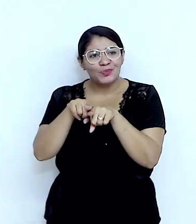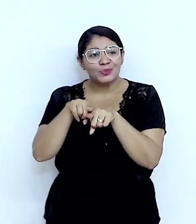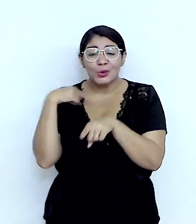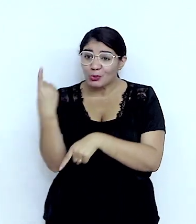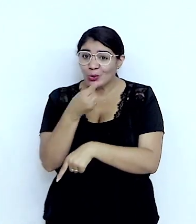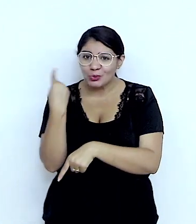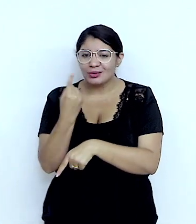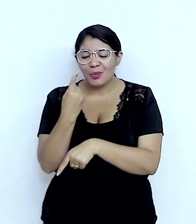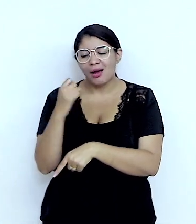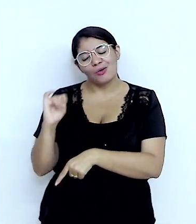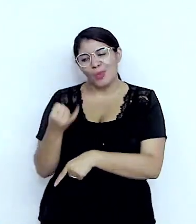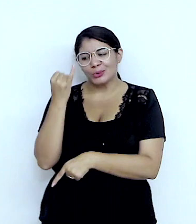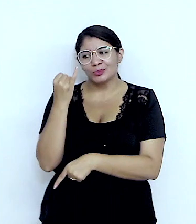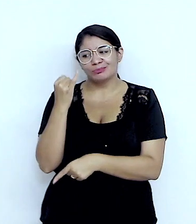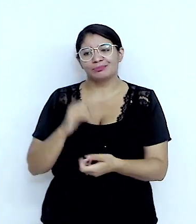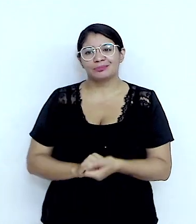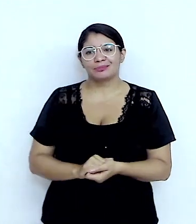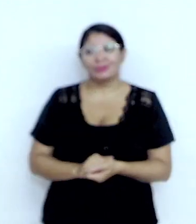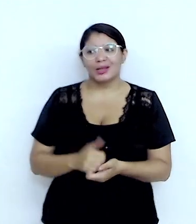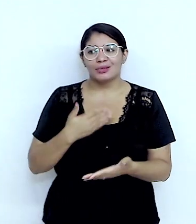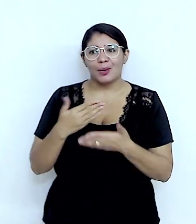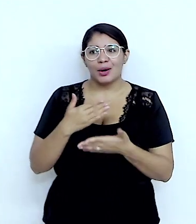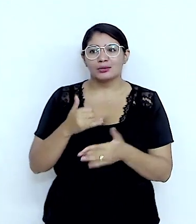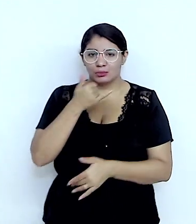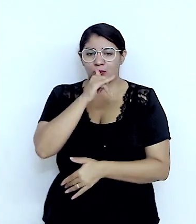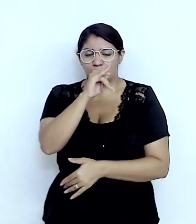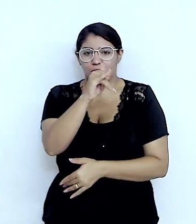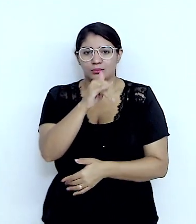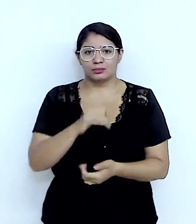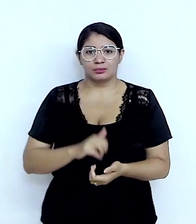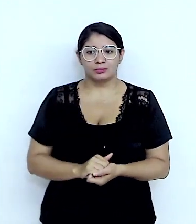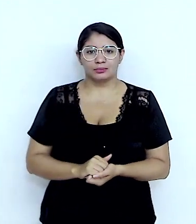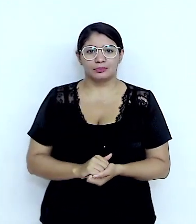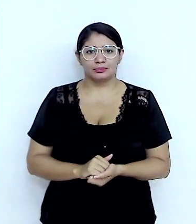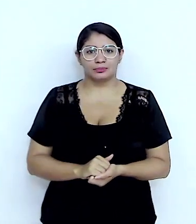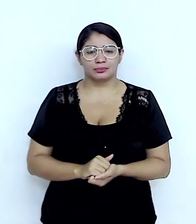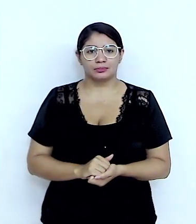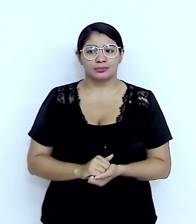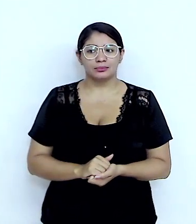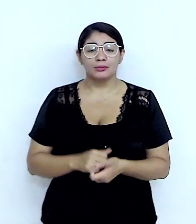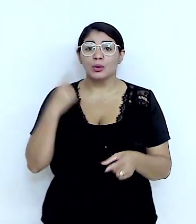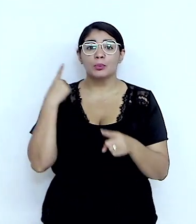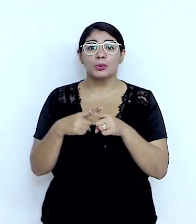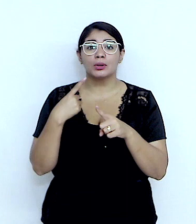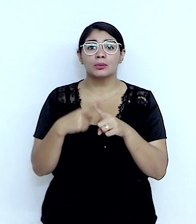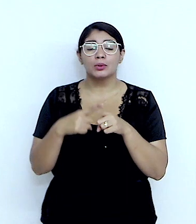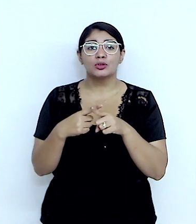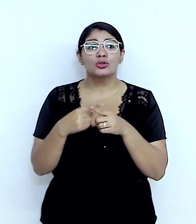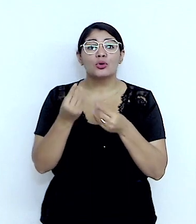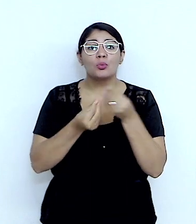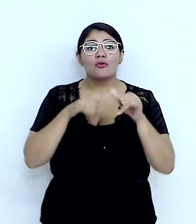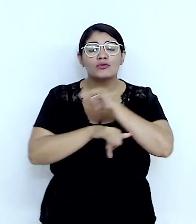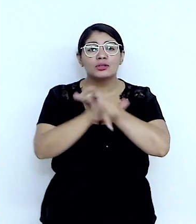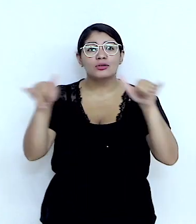também é largamente oportunidades na parte de tô indo a partir da sustentabilidade porque é como